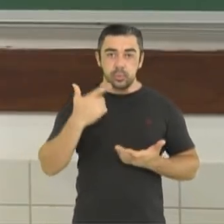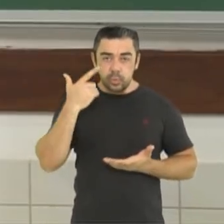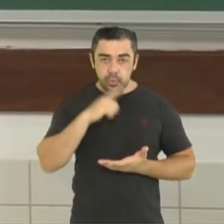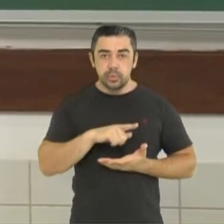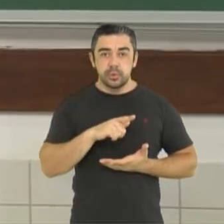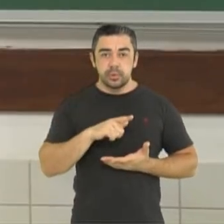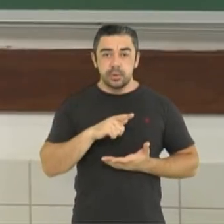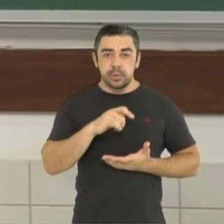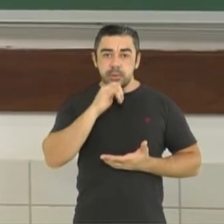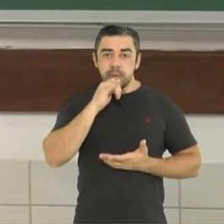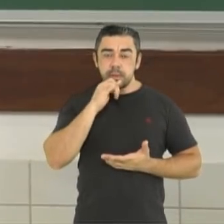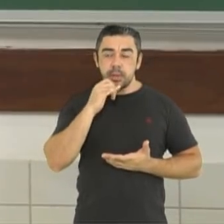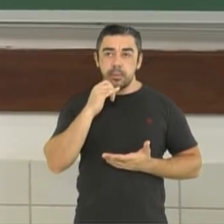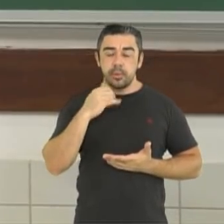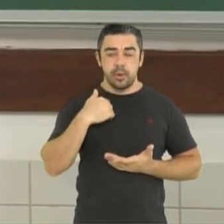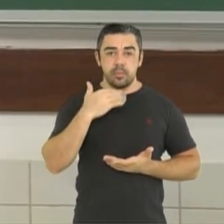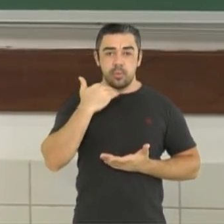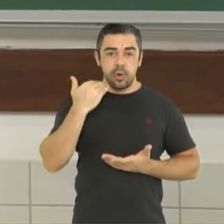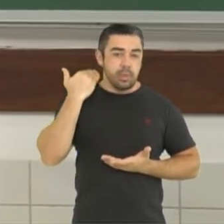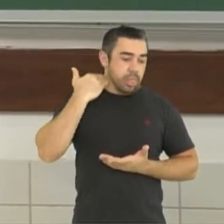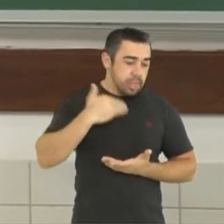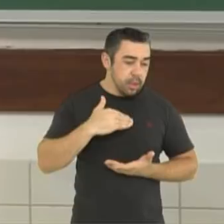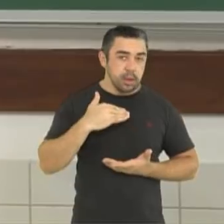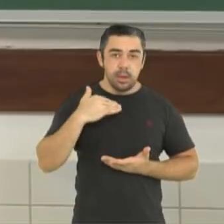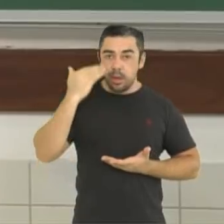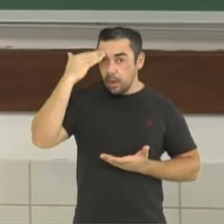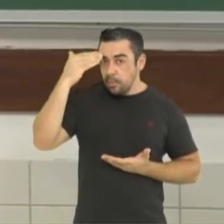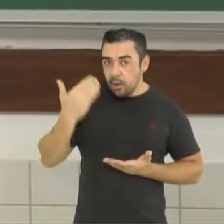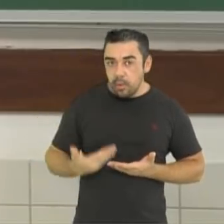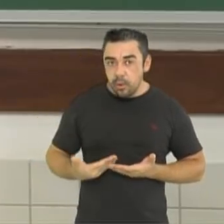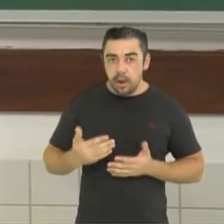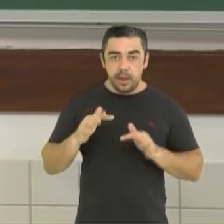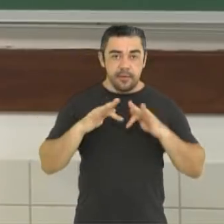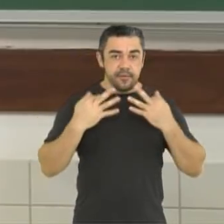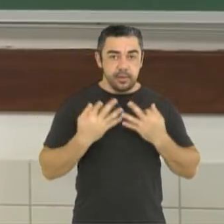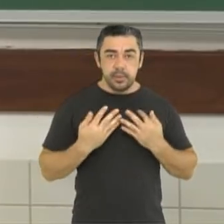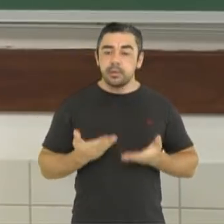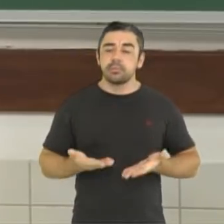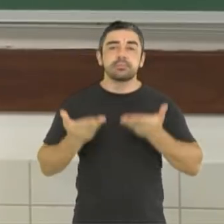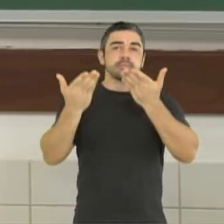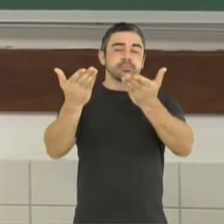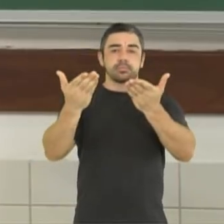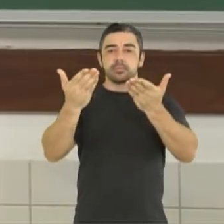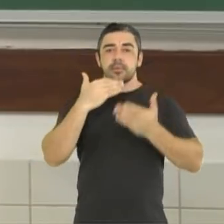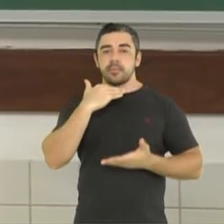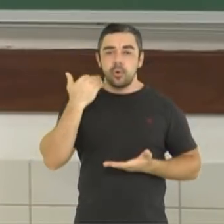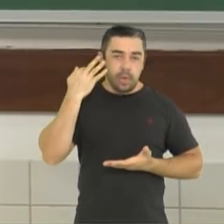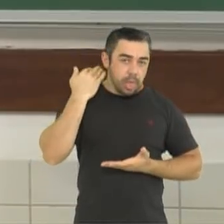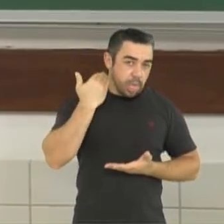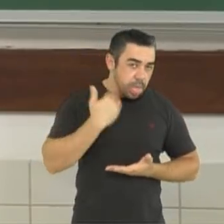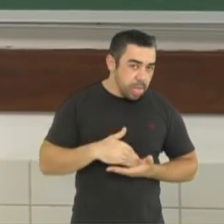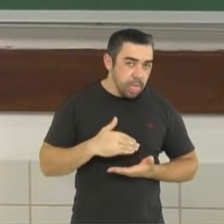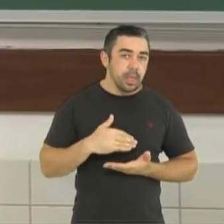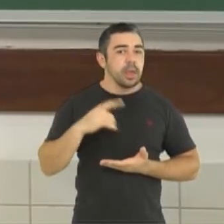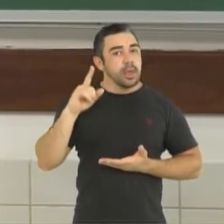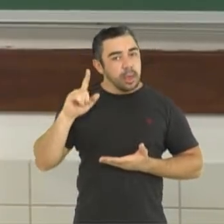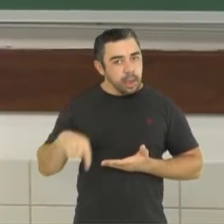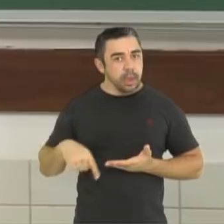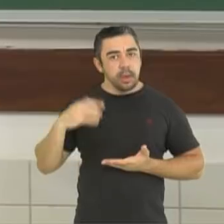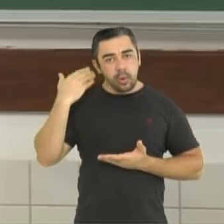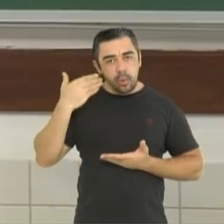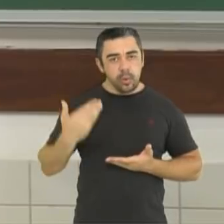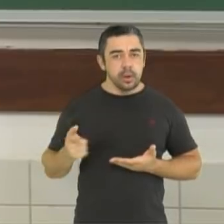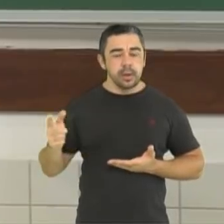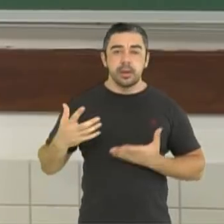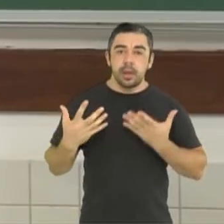como sacrifício para um Deus era uma honra, para uma família, ter um membro da família escolhido para ser